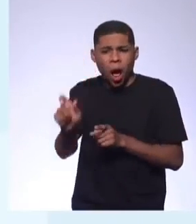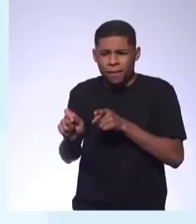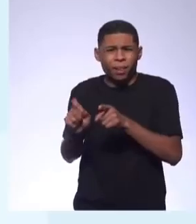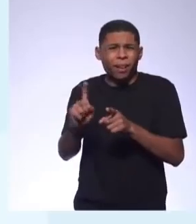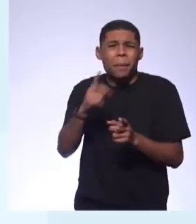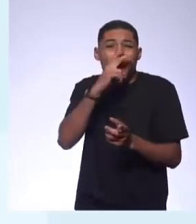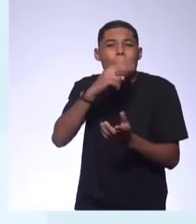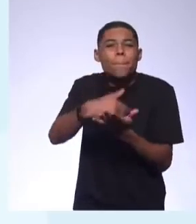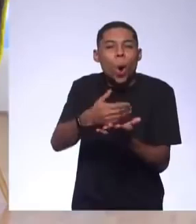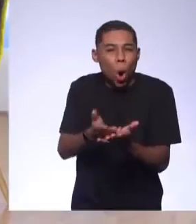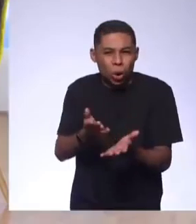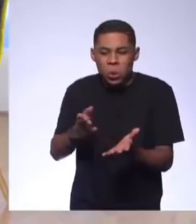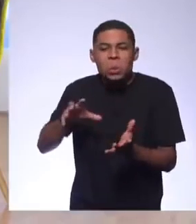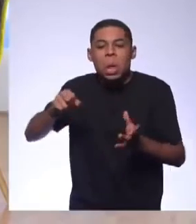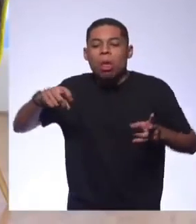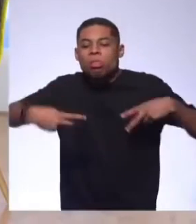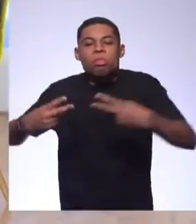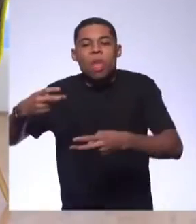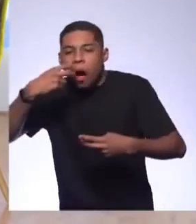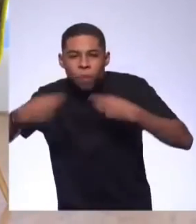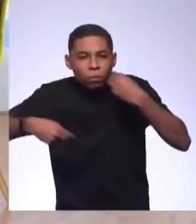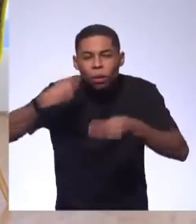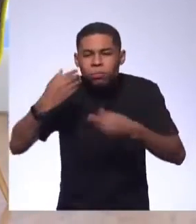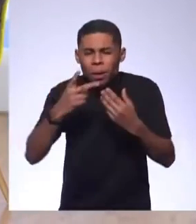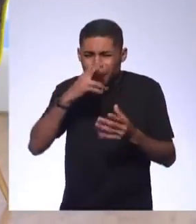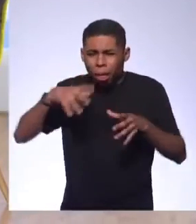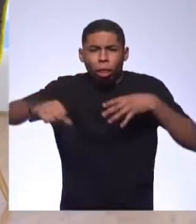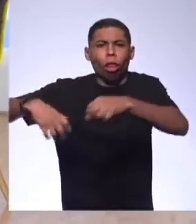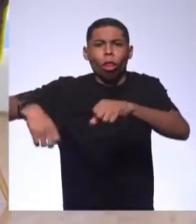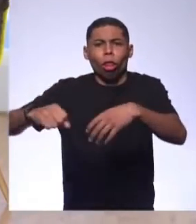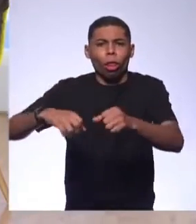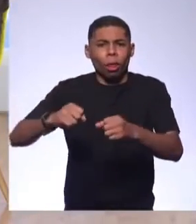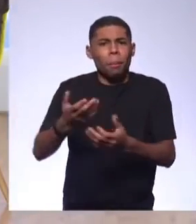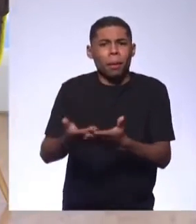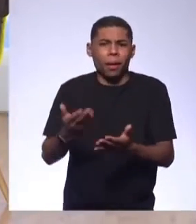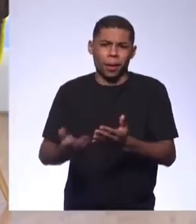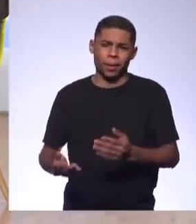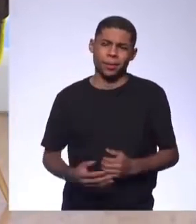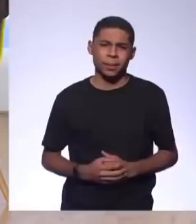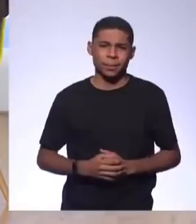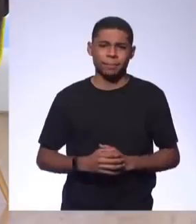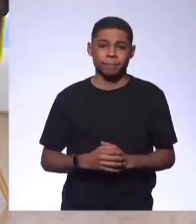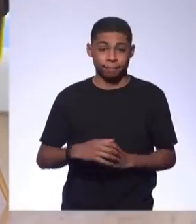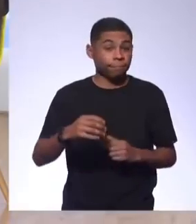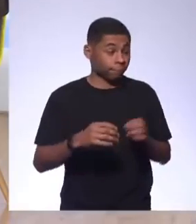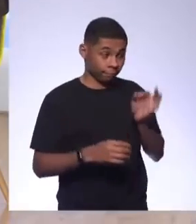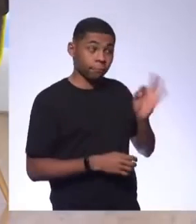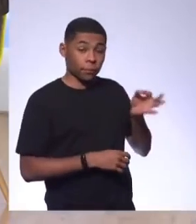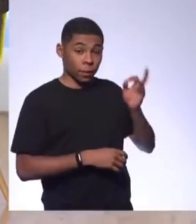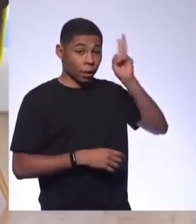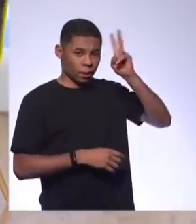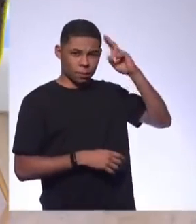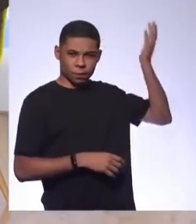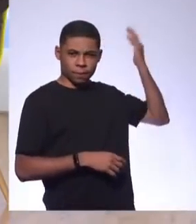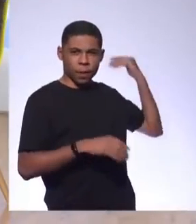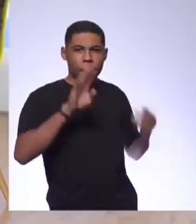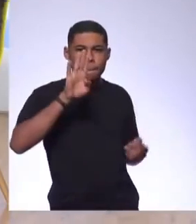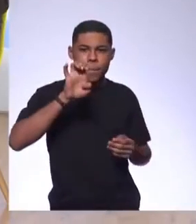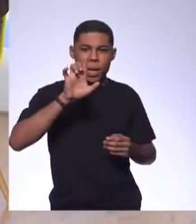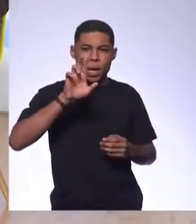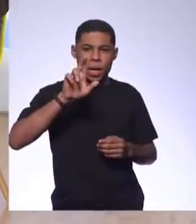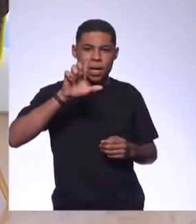bolo mesmo, a ser cada um repartido aí para cada uma das potências. Isso, né? E lembrando que na Conferência de Berlim, onde